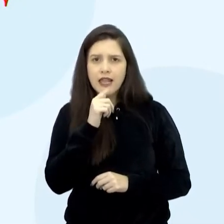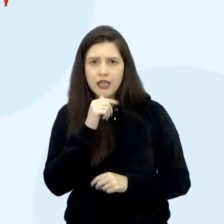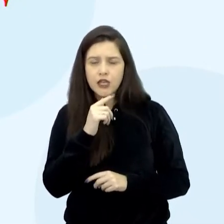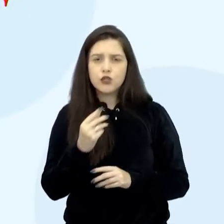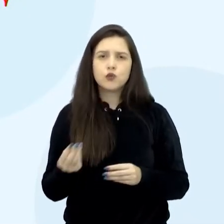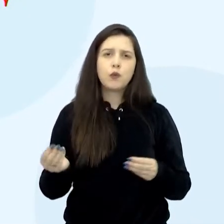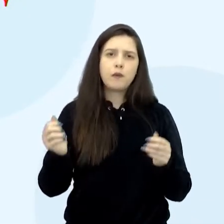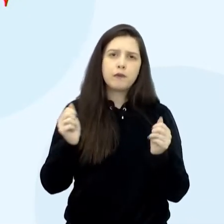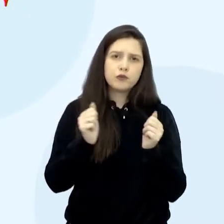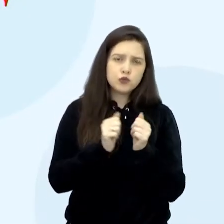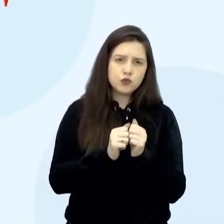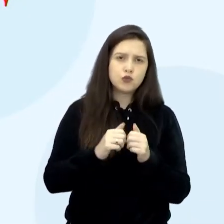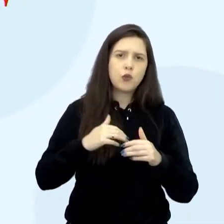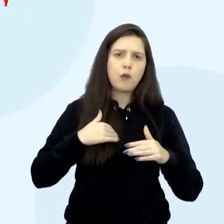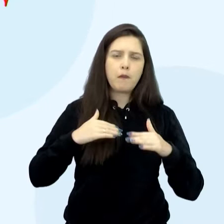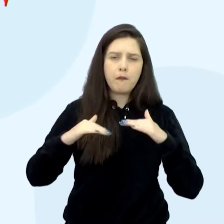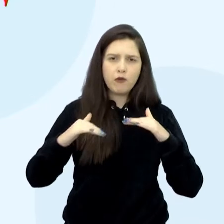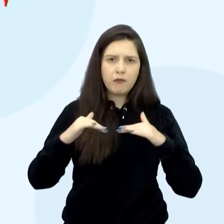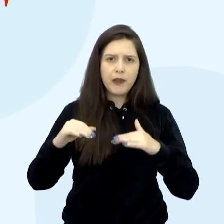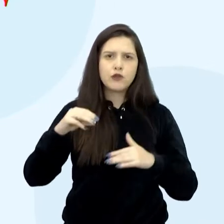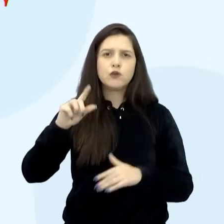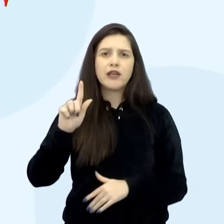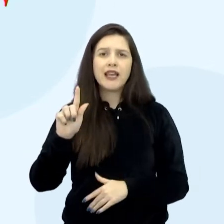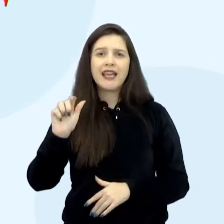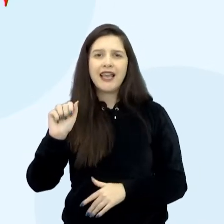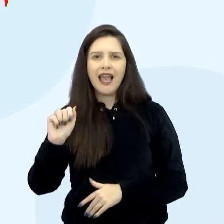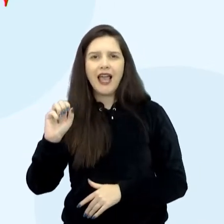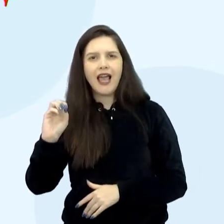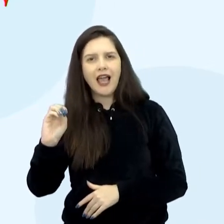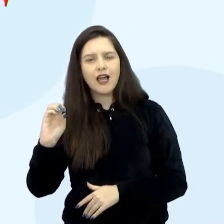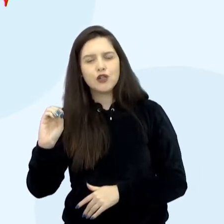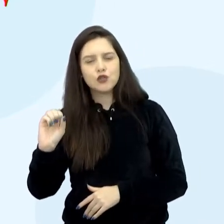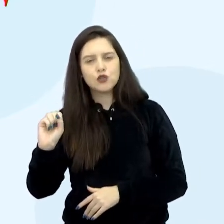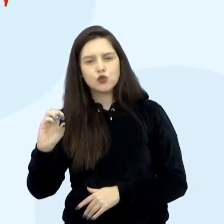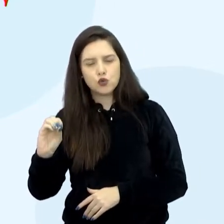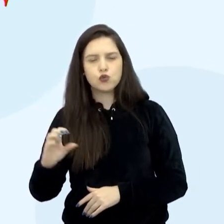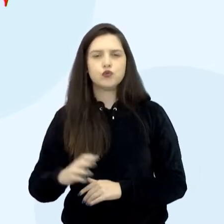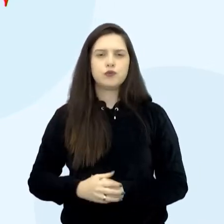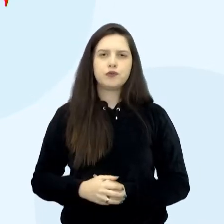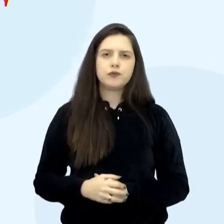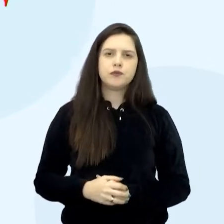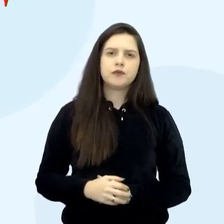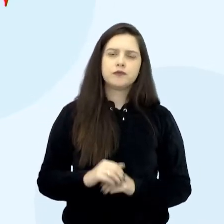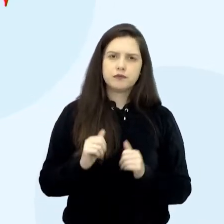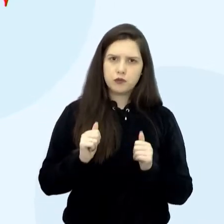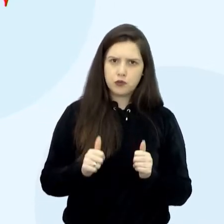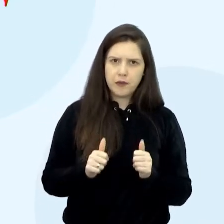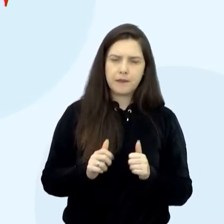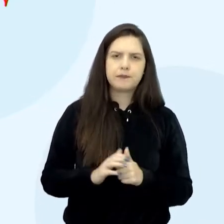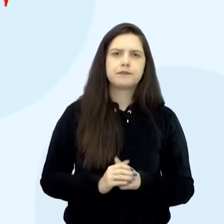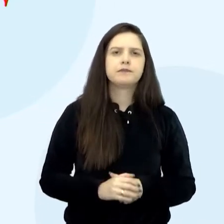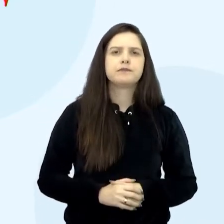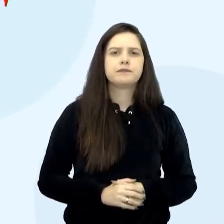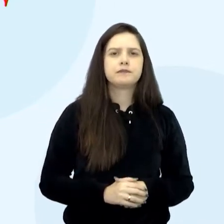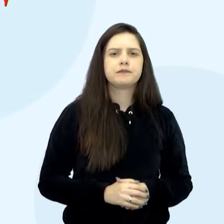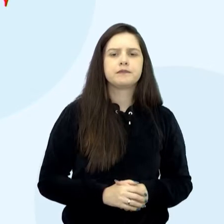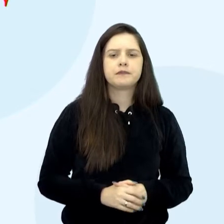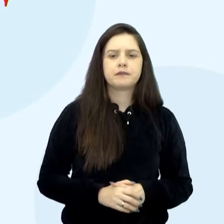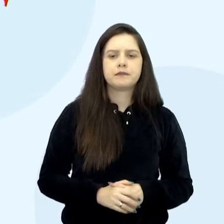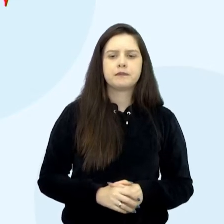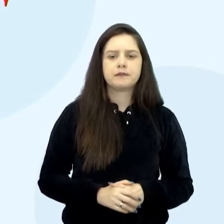ácido iodídrico a 500 graus Celsius. Certo? Muito bem.